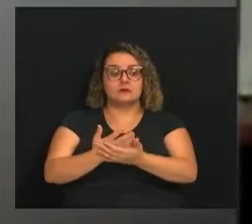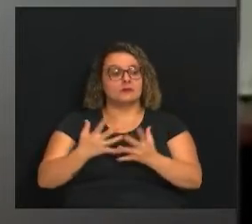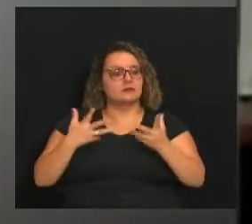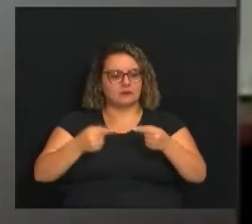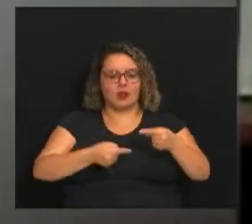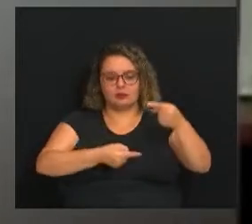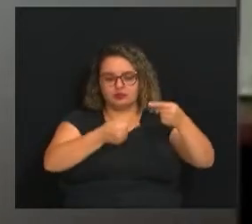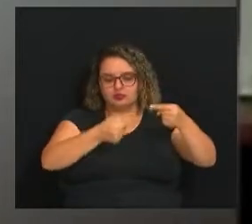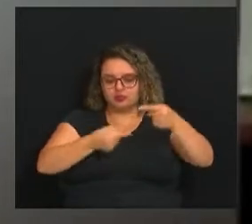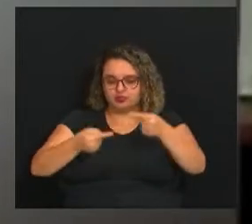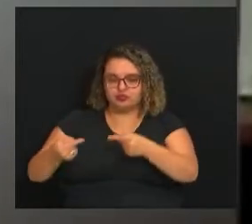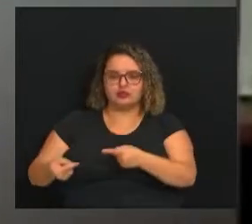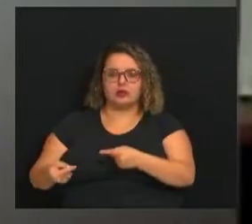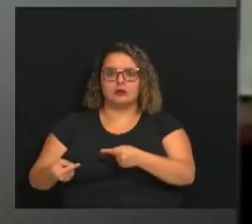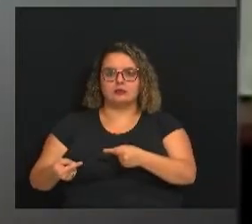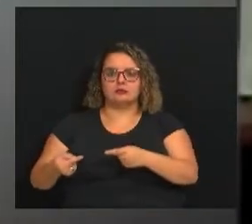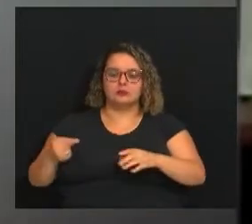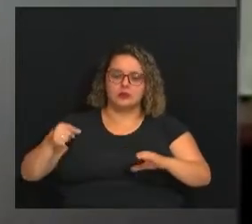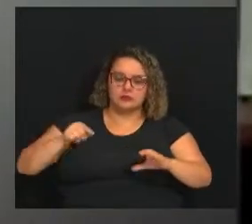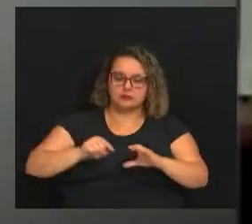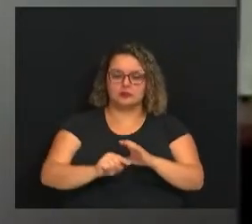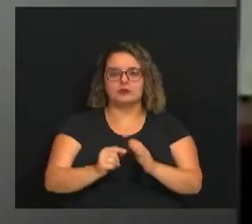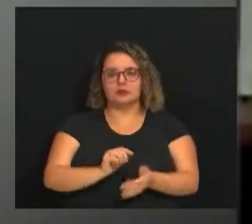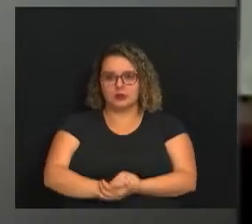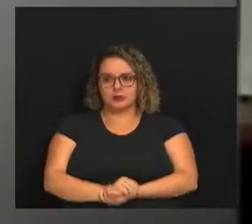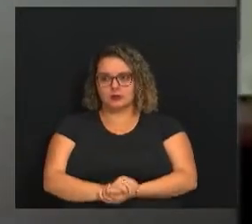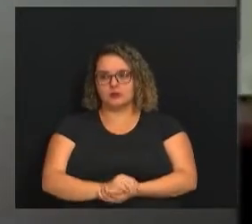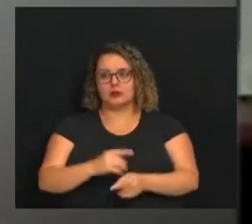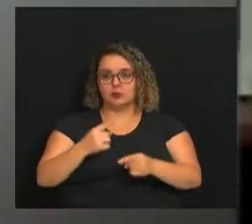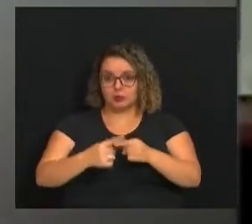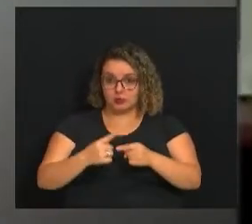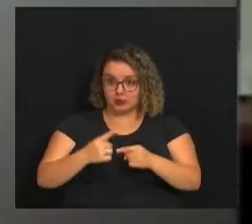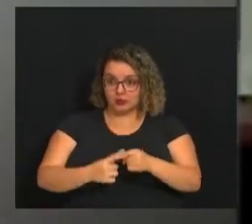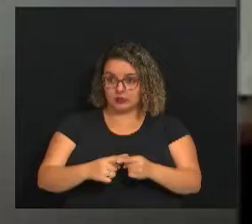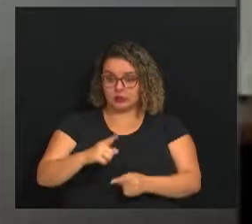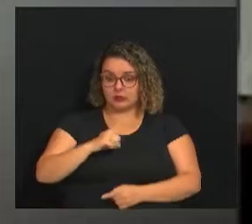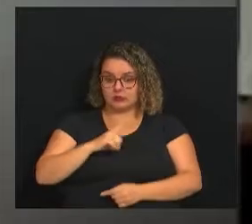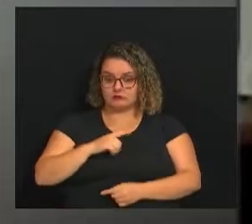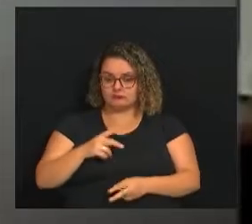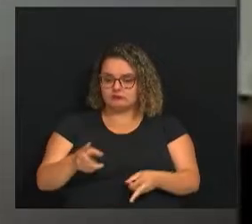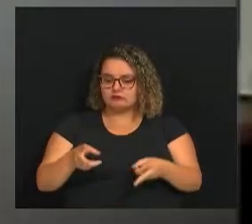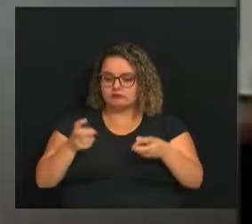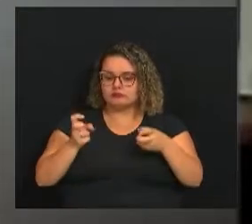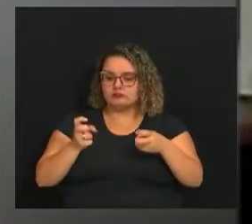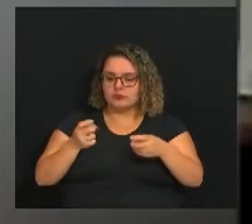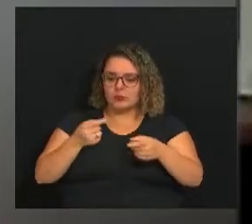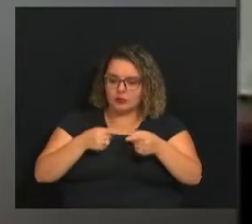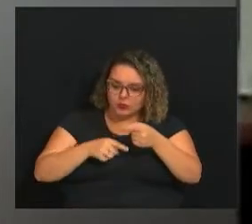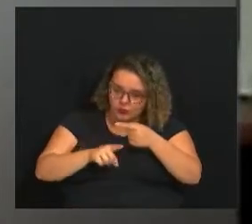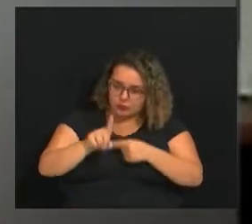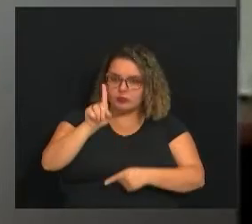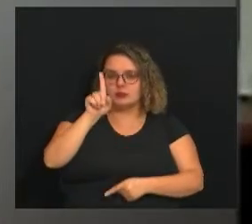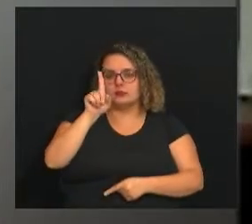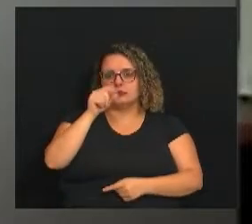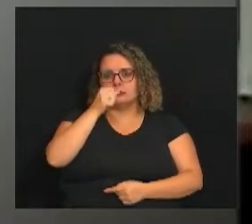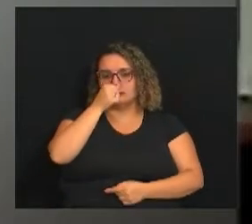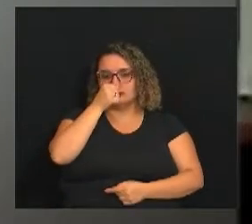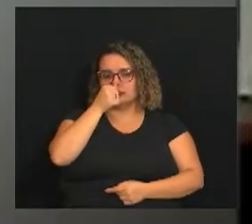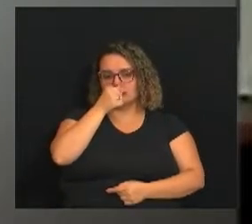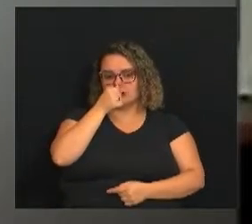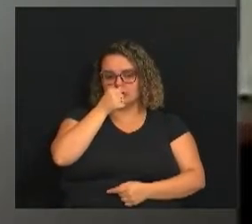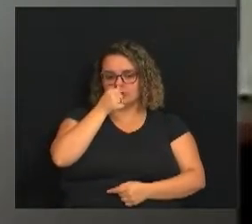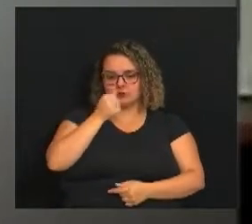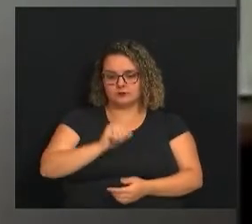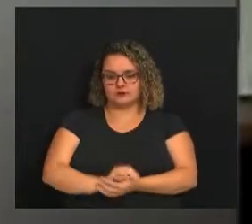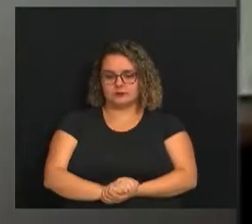essas questões de uma forma mais aprofundada, porque nós temos uma perspectiva de superar, né,